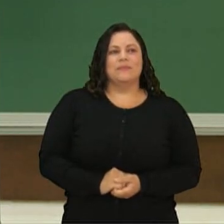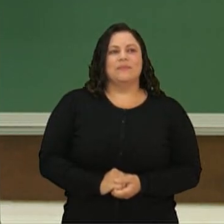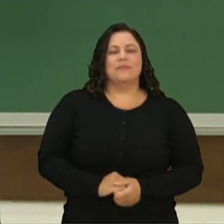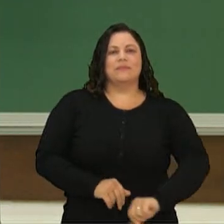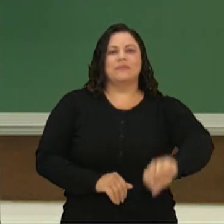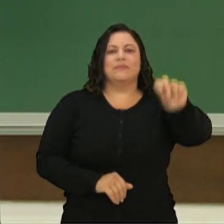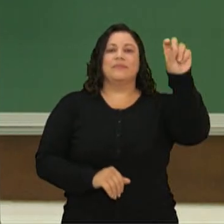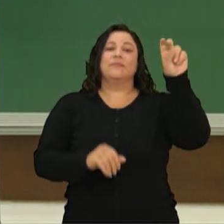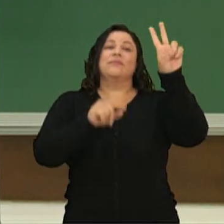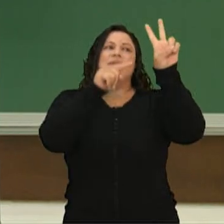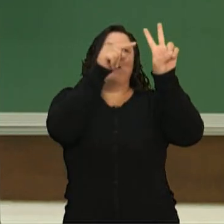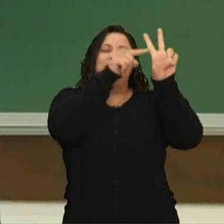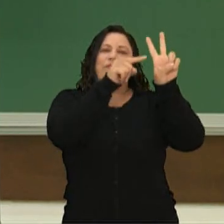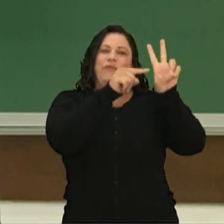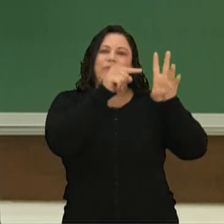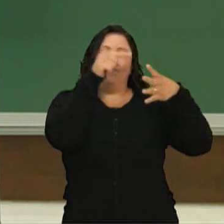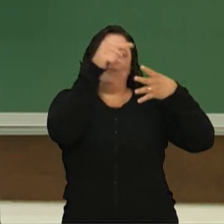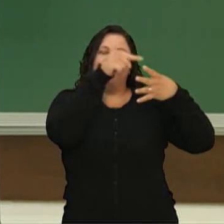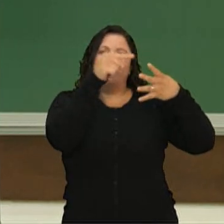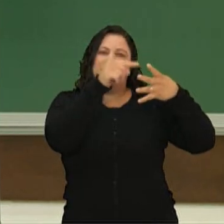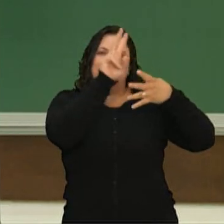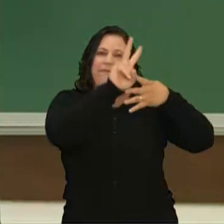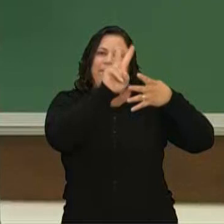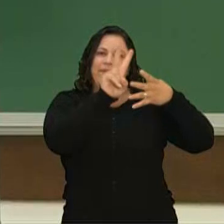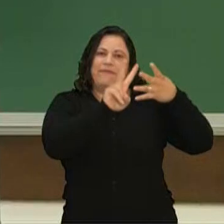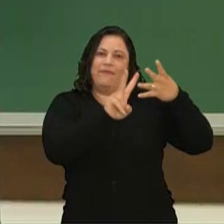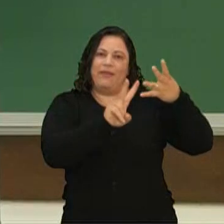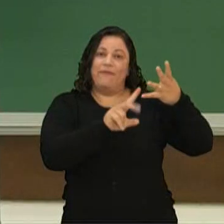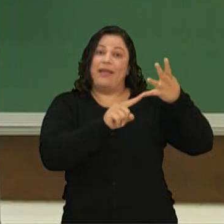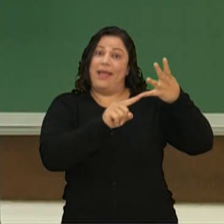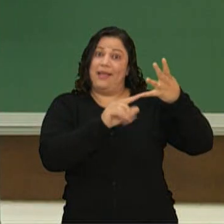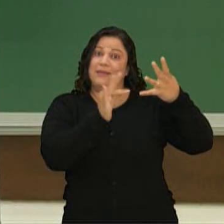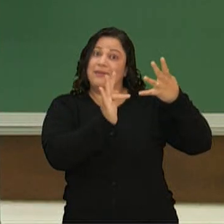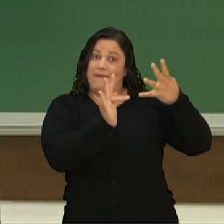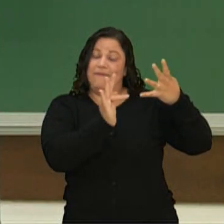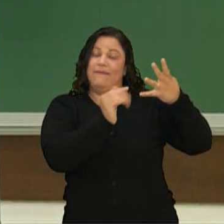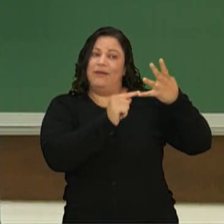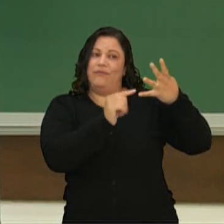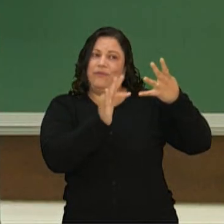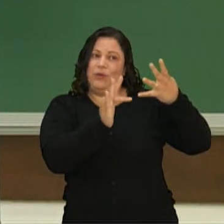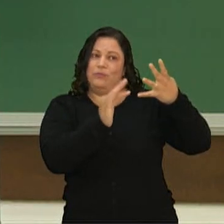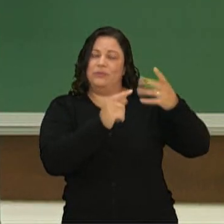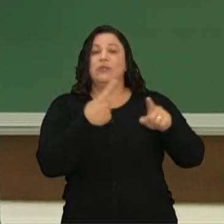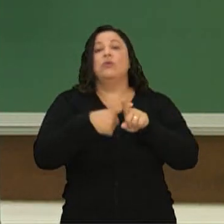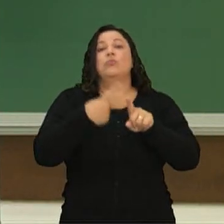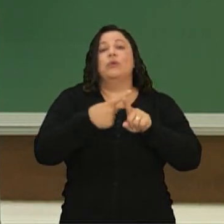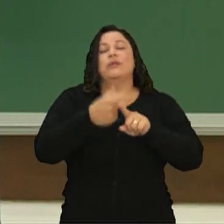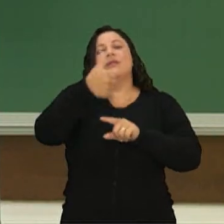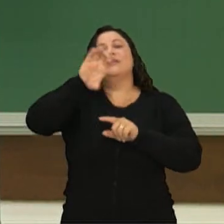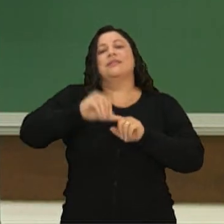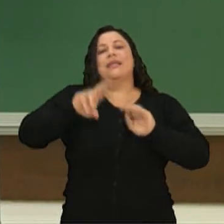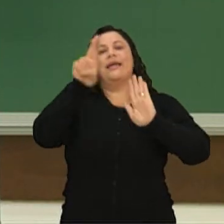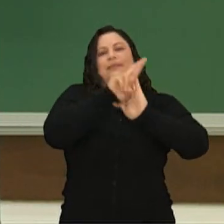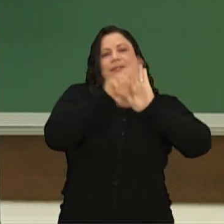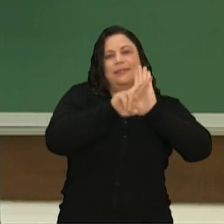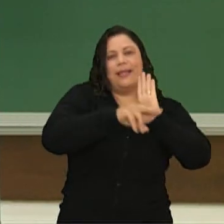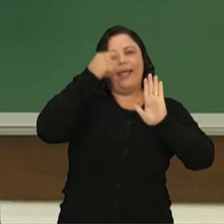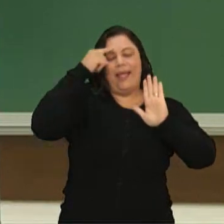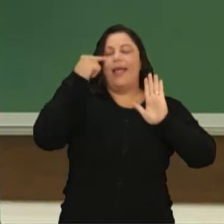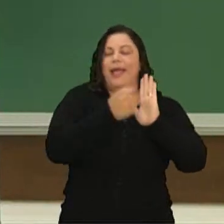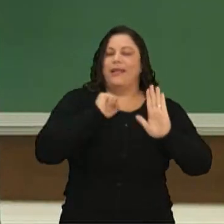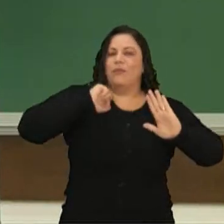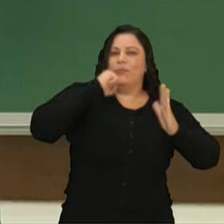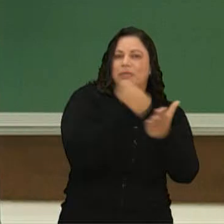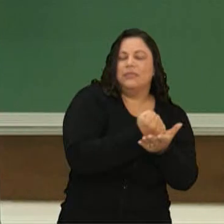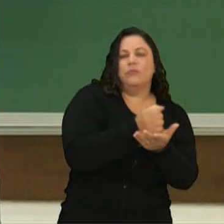A última que era falsa. As outras todas elas são verdadeiras. Por quê? Os 10 mandamentos só são seguidos pelos